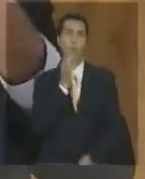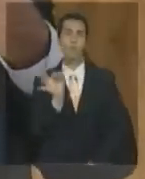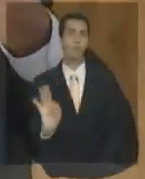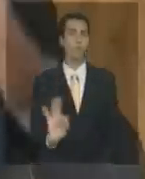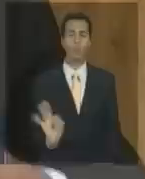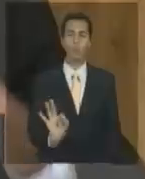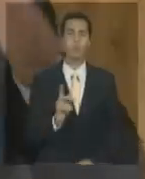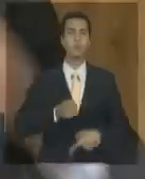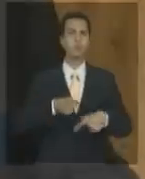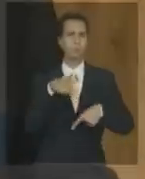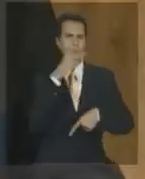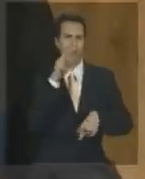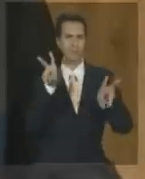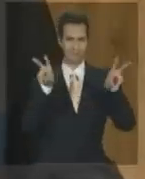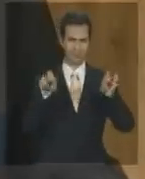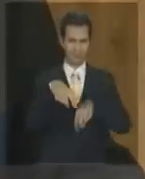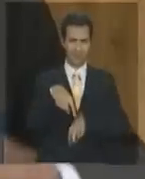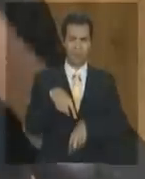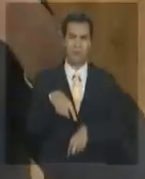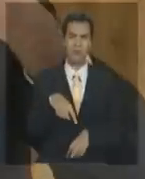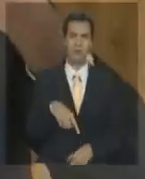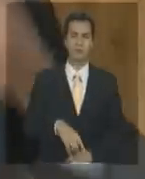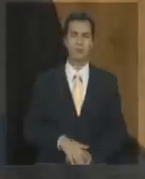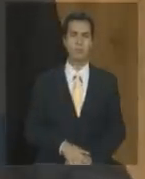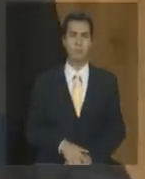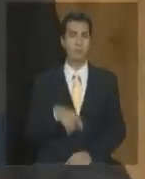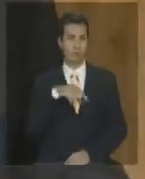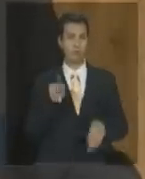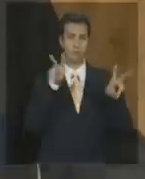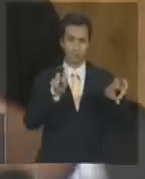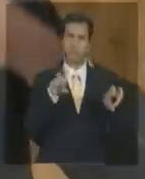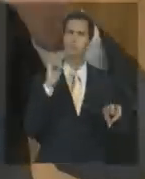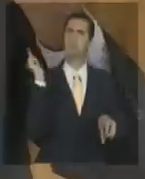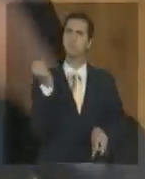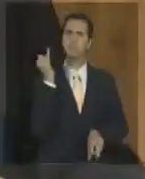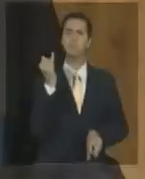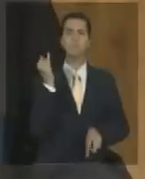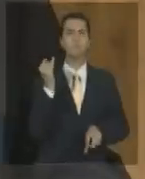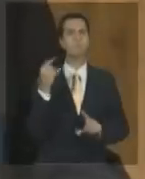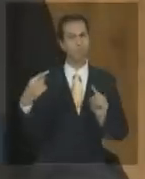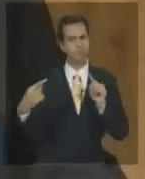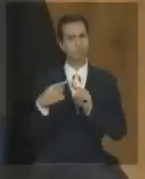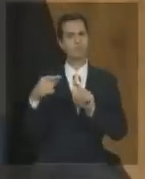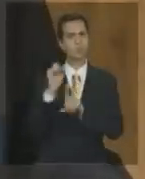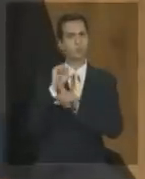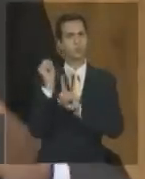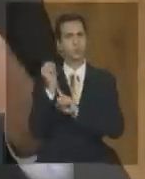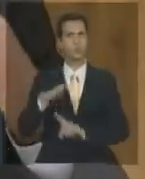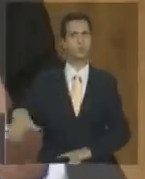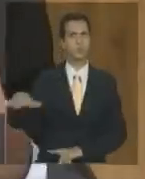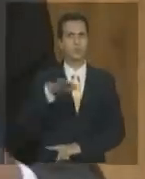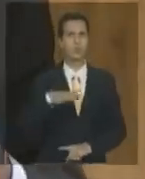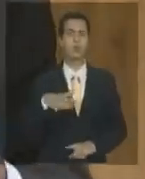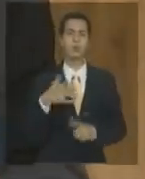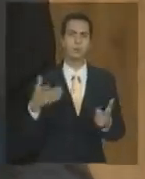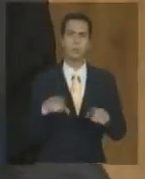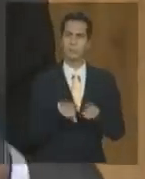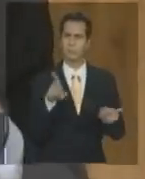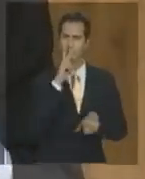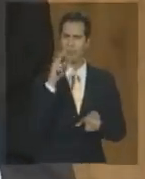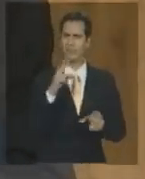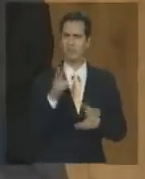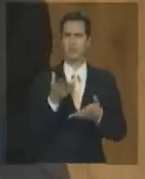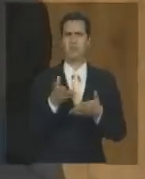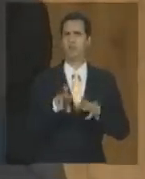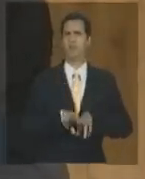essa questão central para as sociedades modernas, para o desenvolvimento dos nossos países, se não fizesse parte